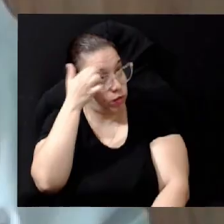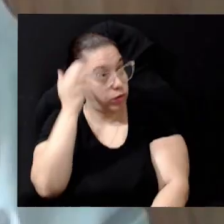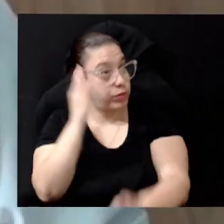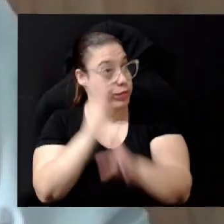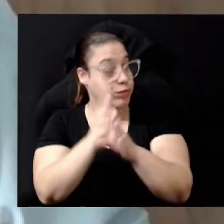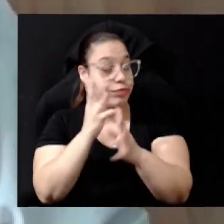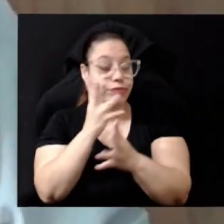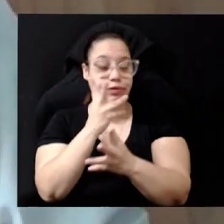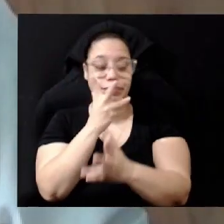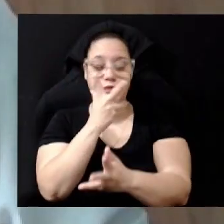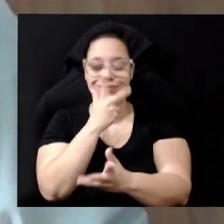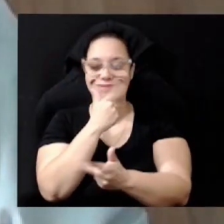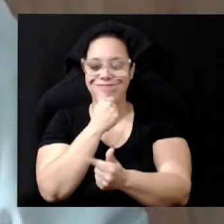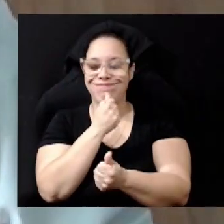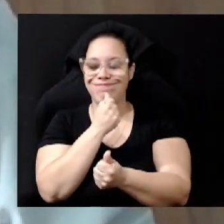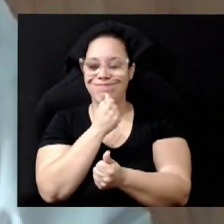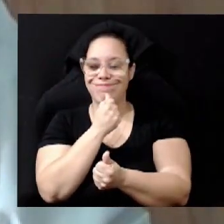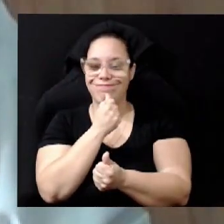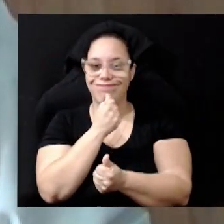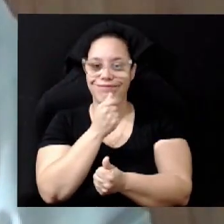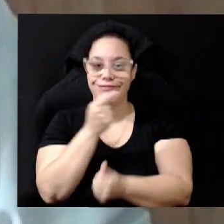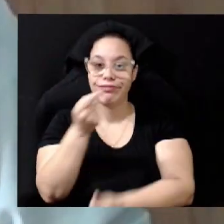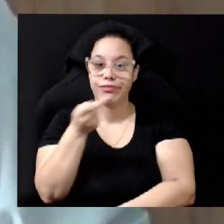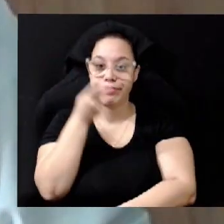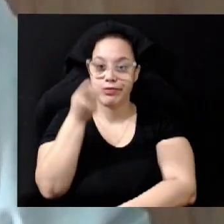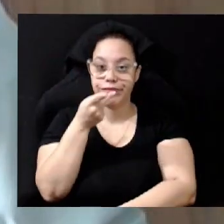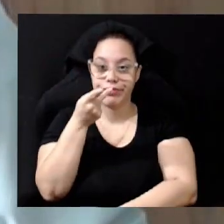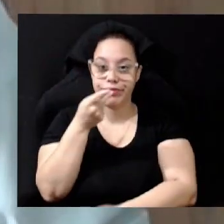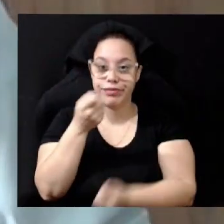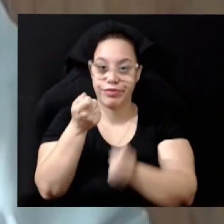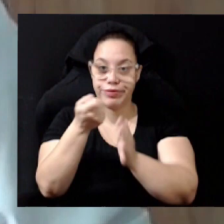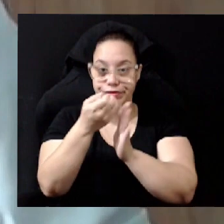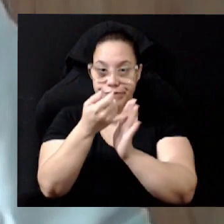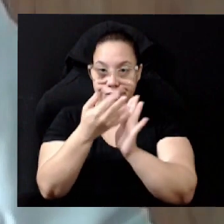Exatamente, eu encontro a beleza no que você